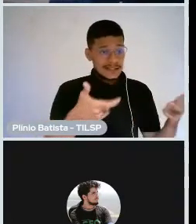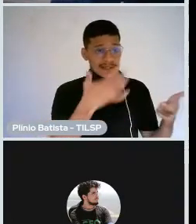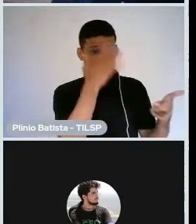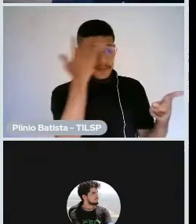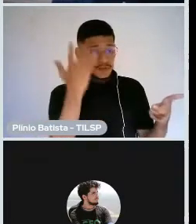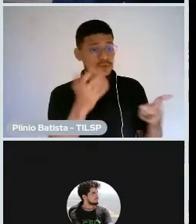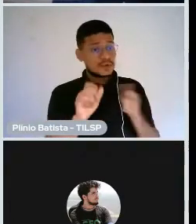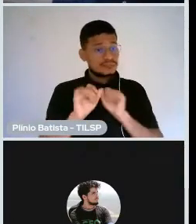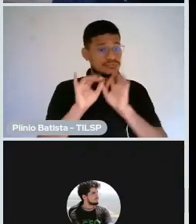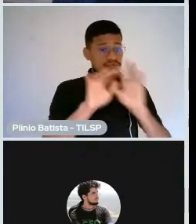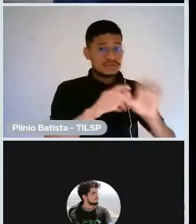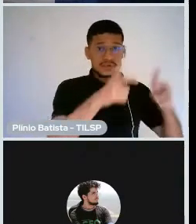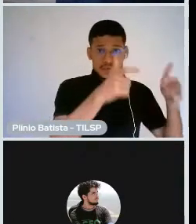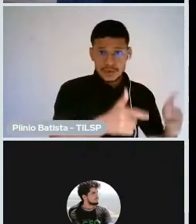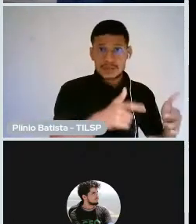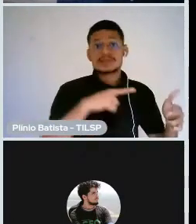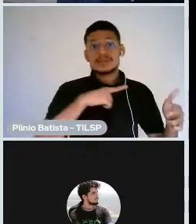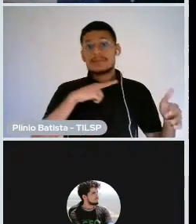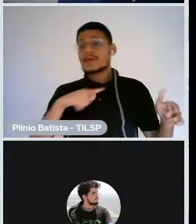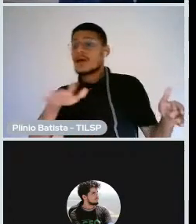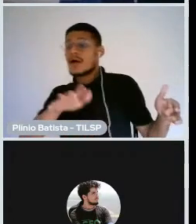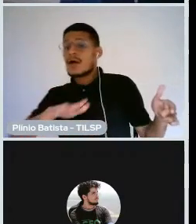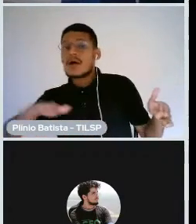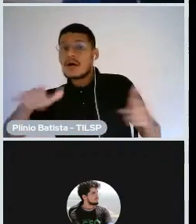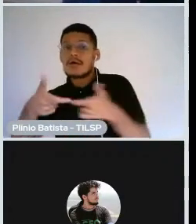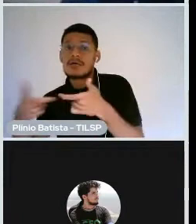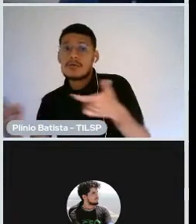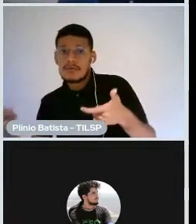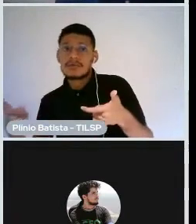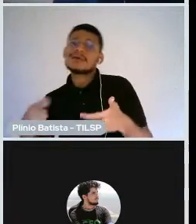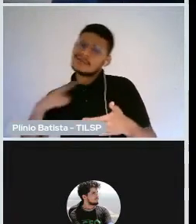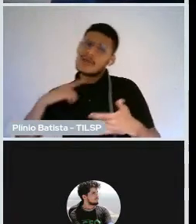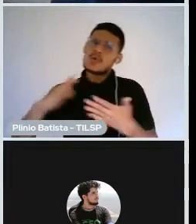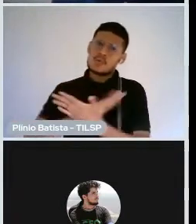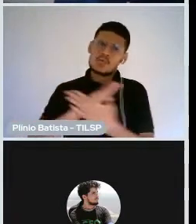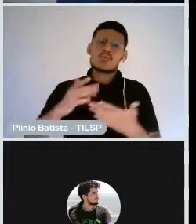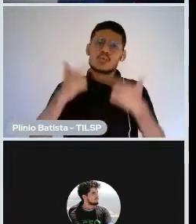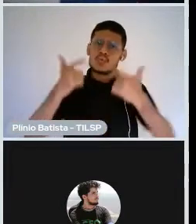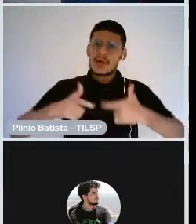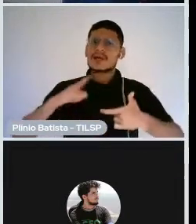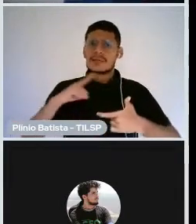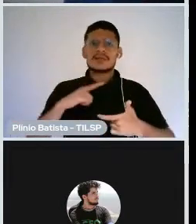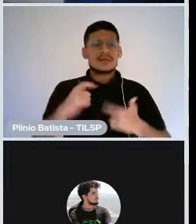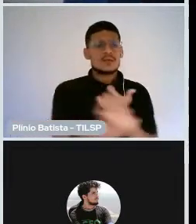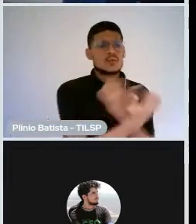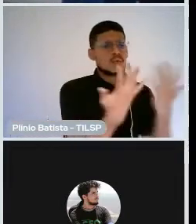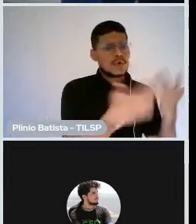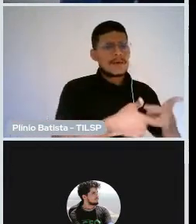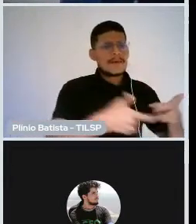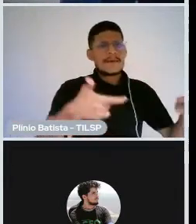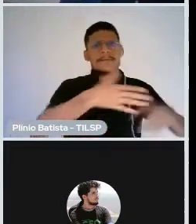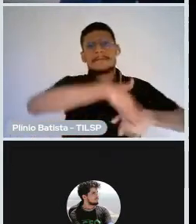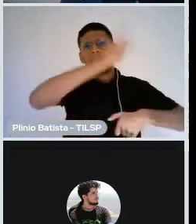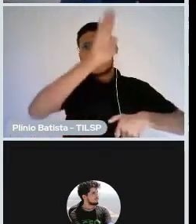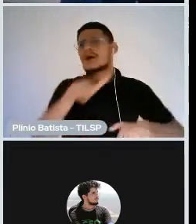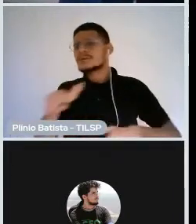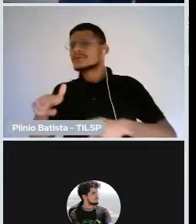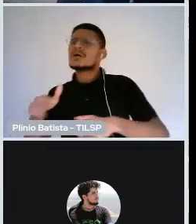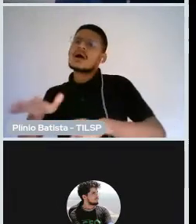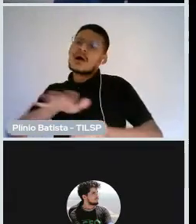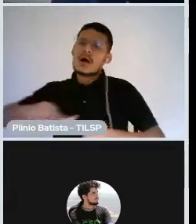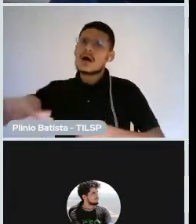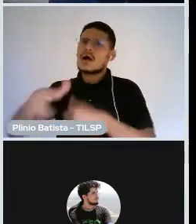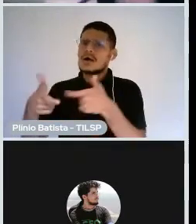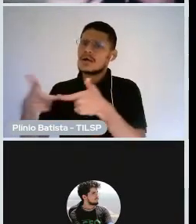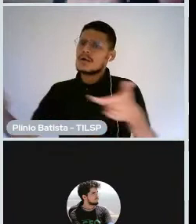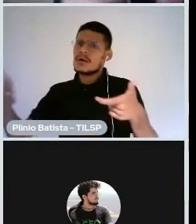área, tá? Em alguns lugares você tem uma quantidade grande de habitantes em uma pequena área, em alguns lugares você tem uma quantidade pequena de